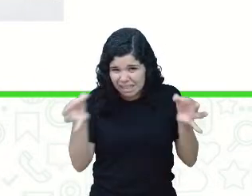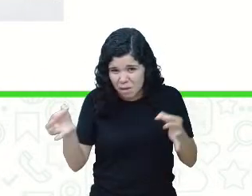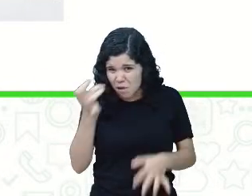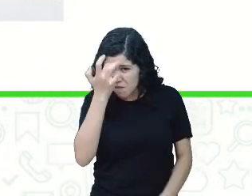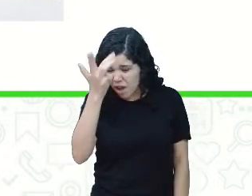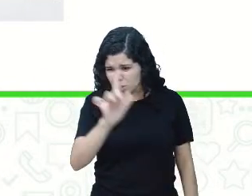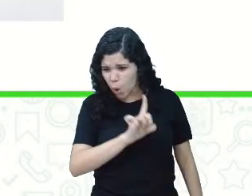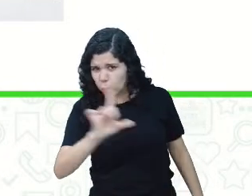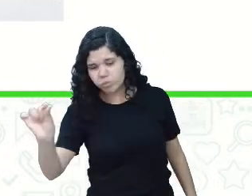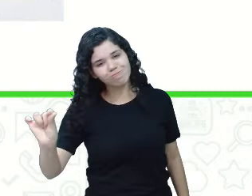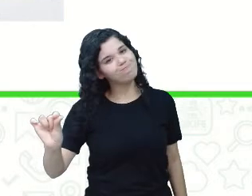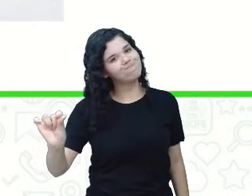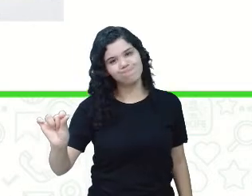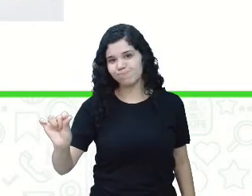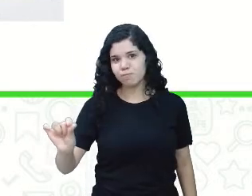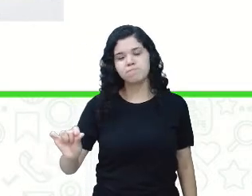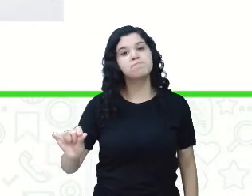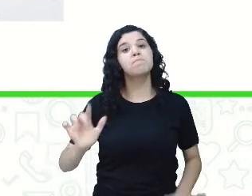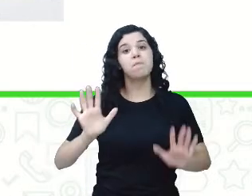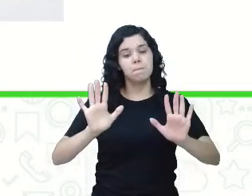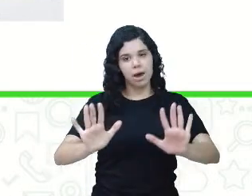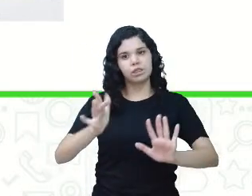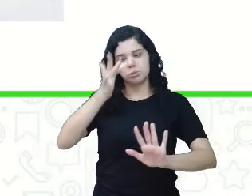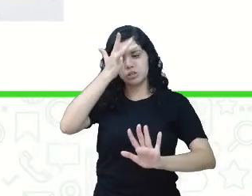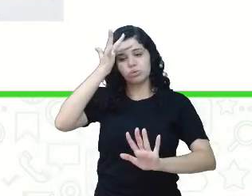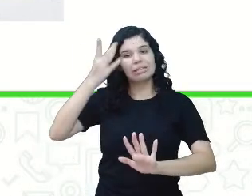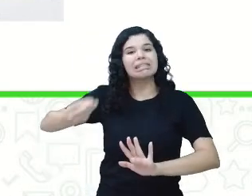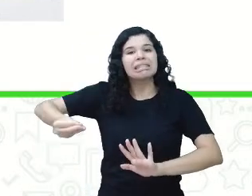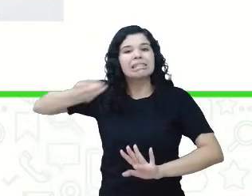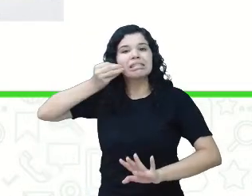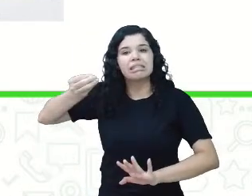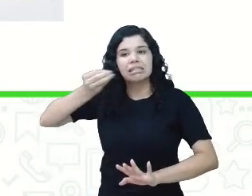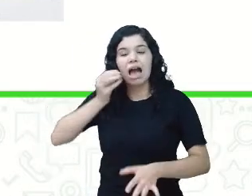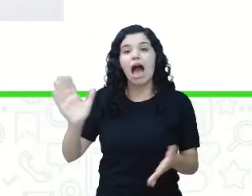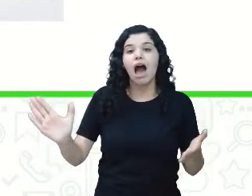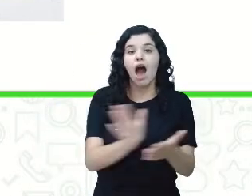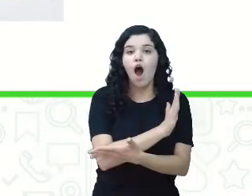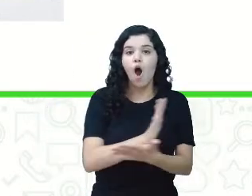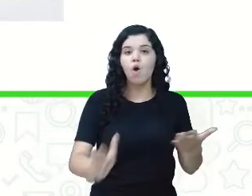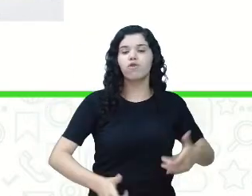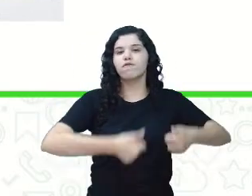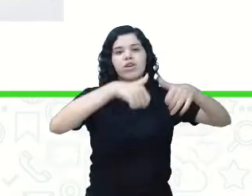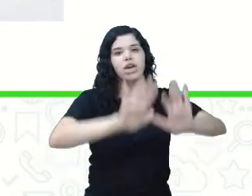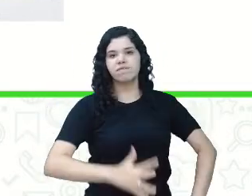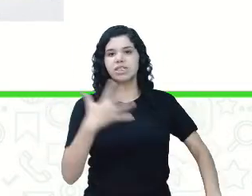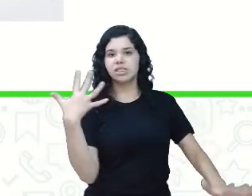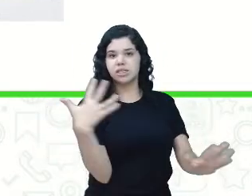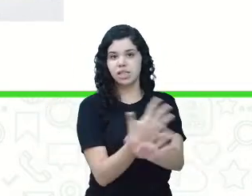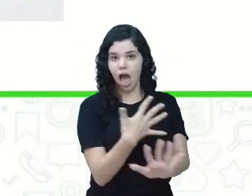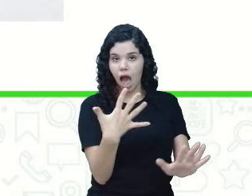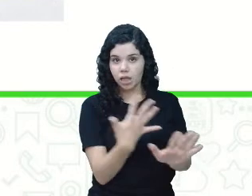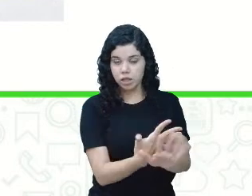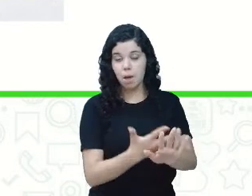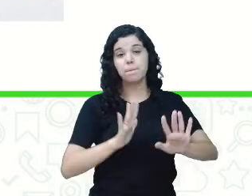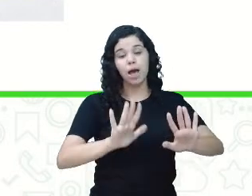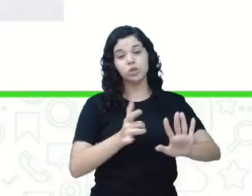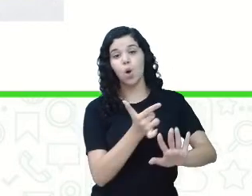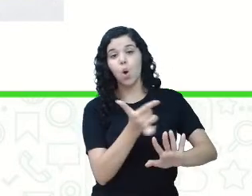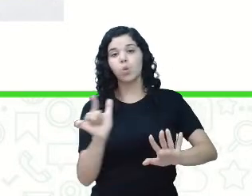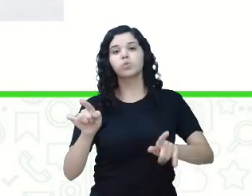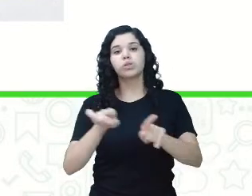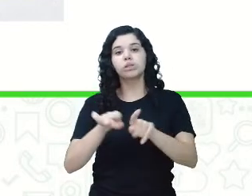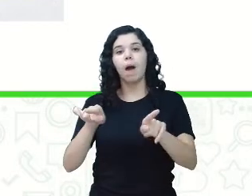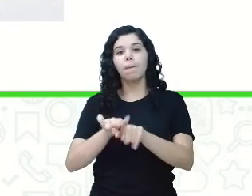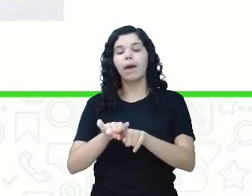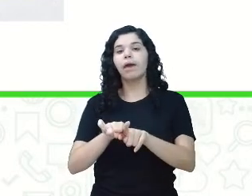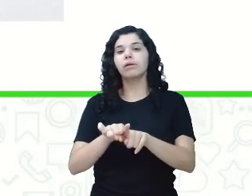sempre tinha muitos escravos tentando. Muitos permaneciam nas cidades, já outros, né, permaneciam nas cidades, onde a